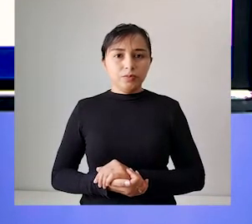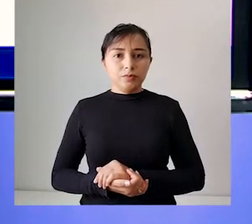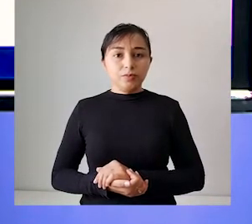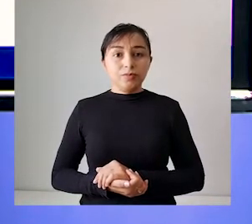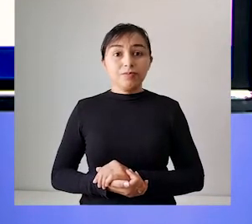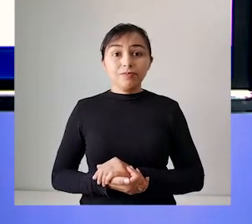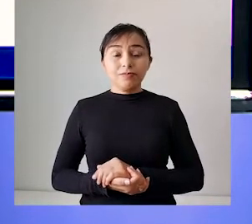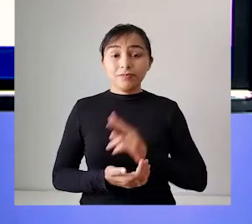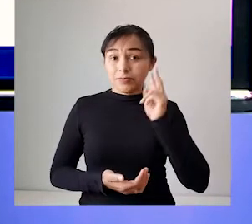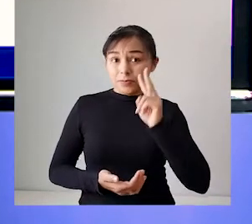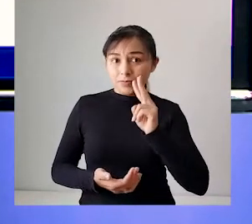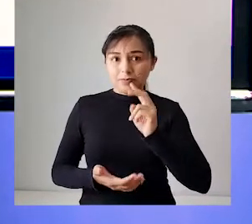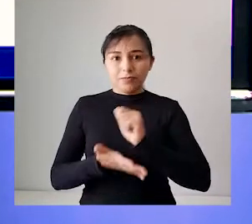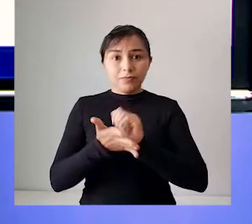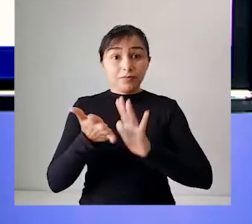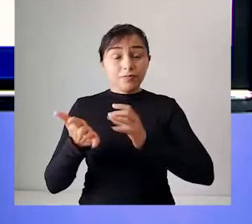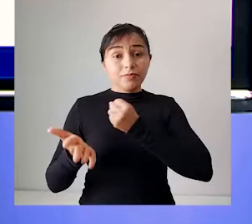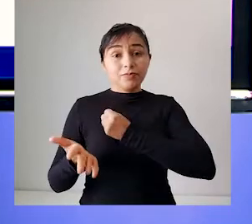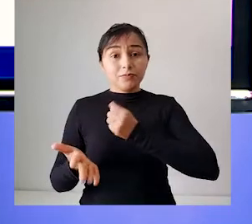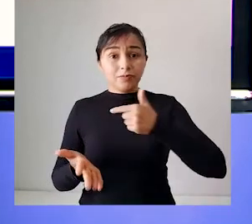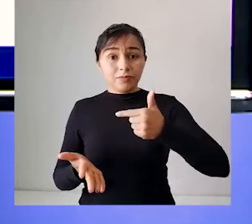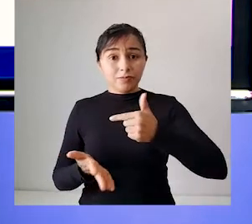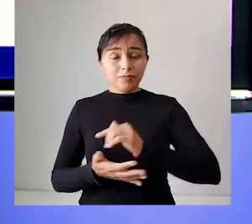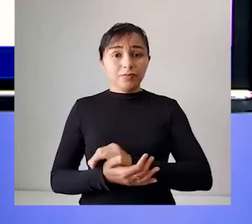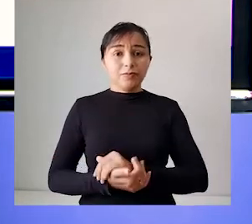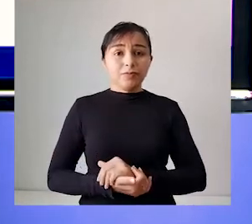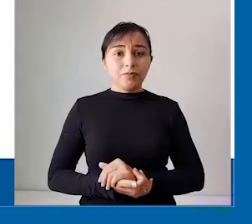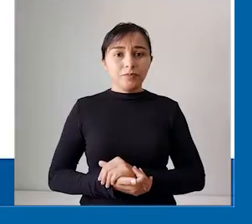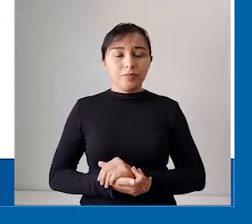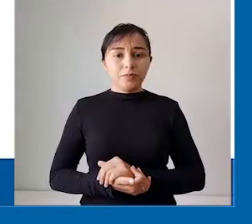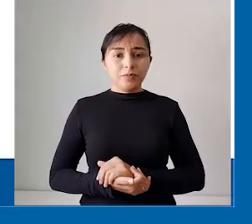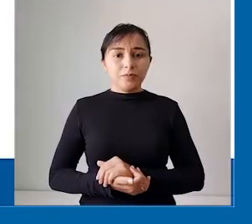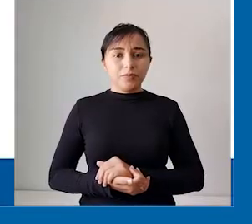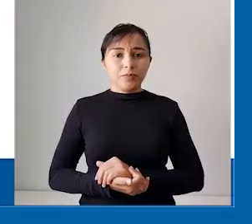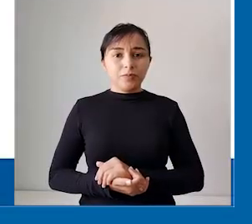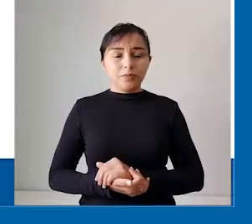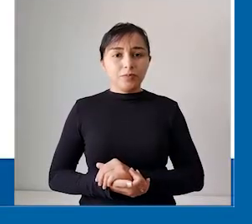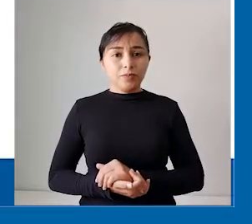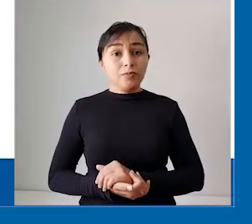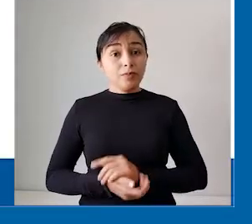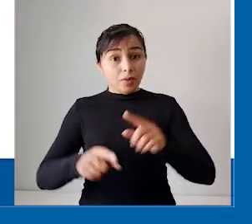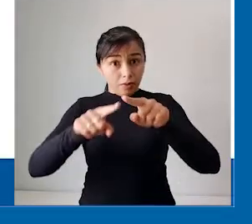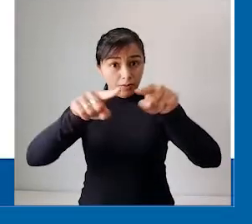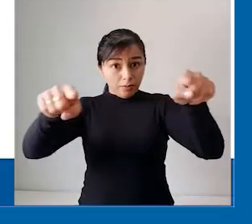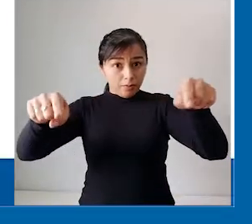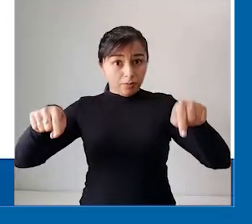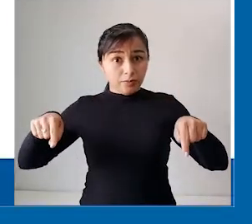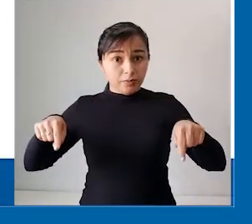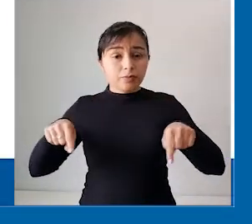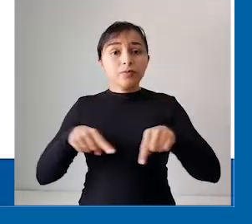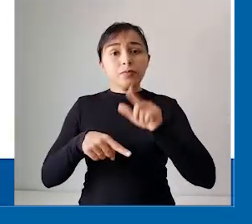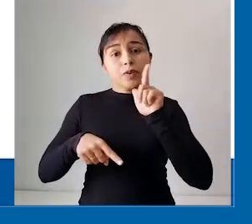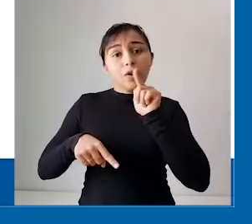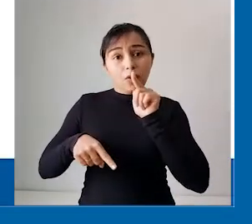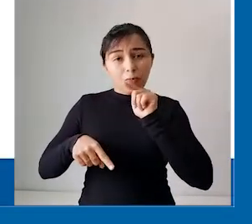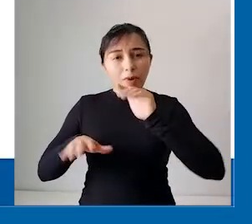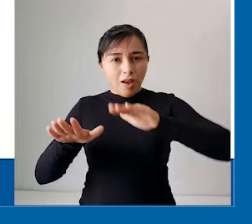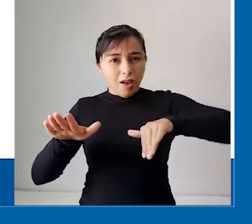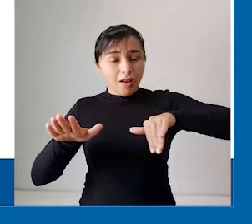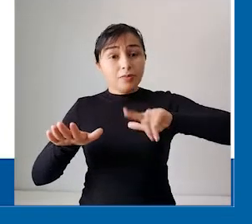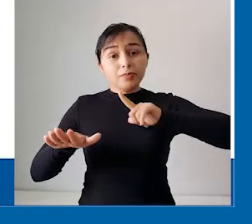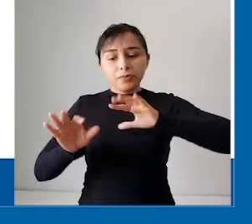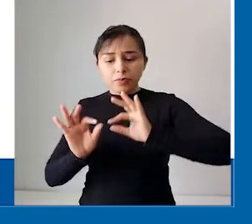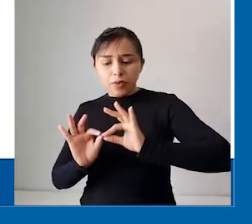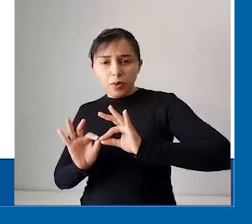Vamos aqui para o exercício de número 2. Uma piscina retangular mede 24 metros de comprimento